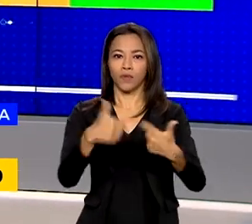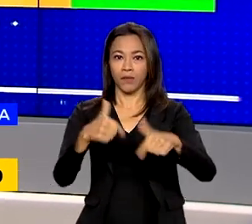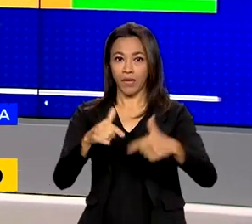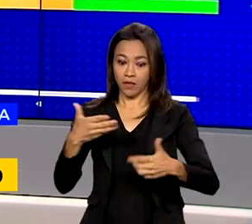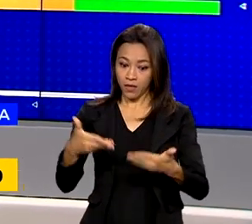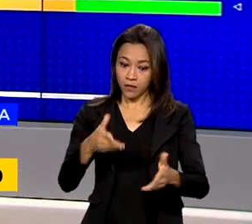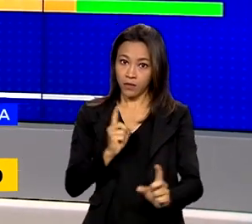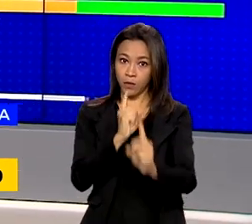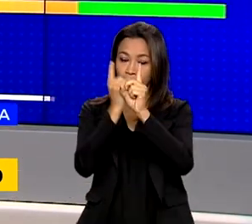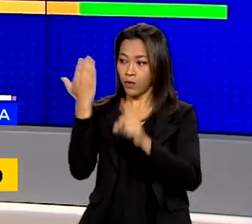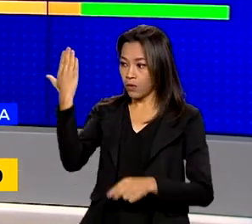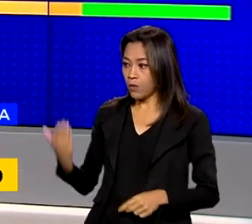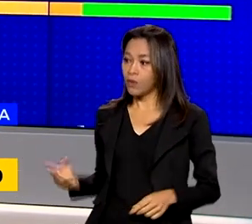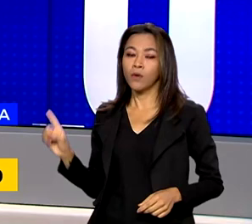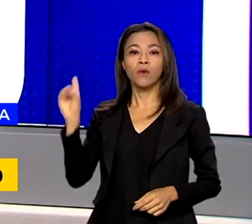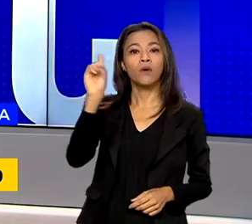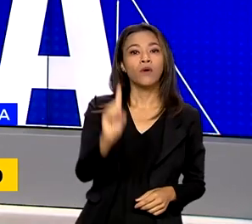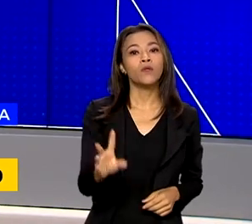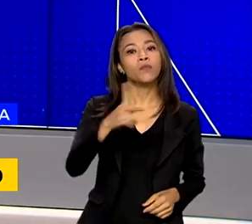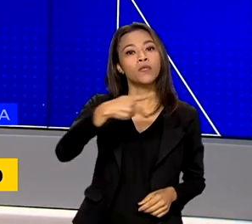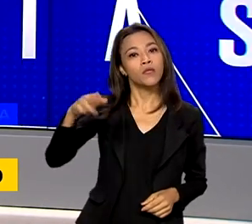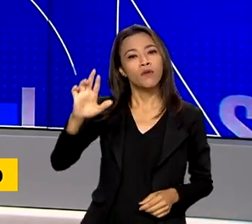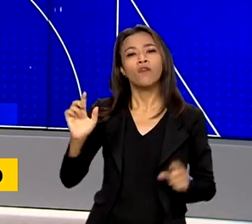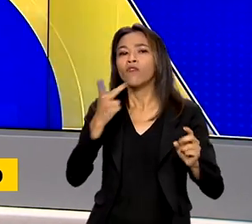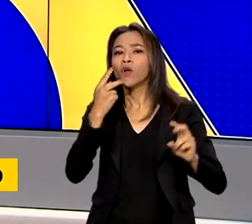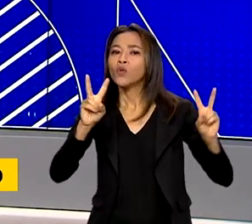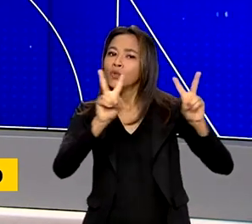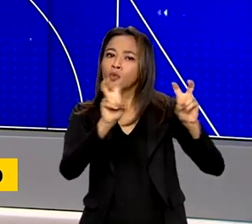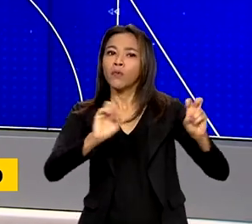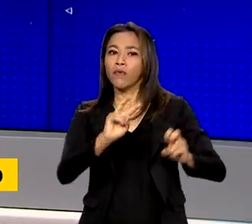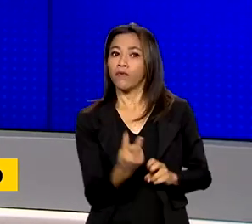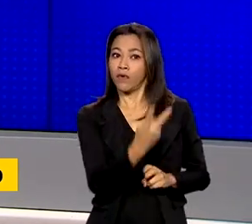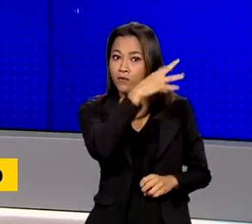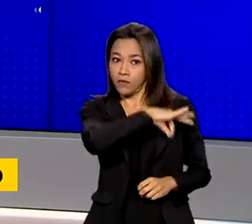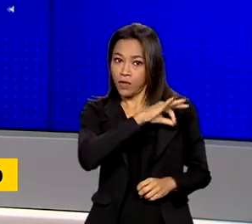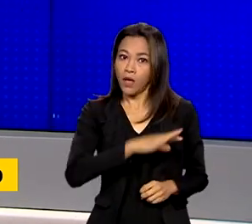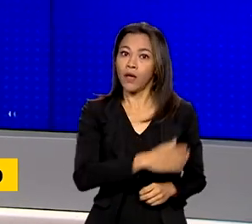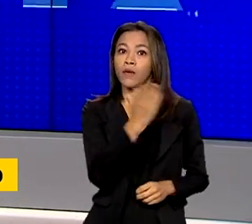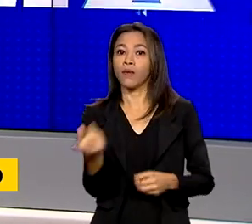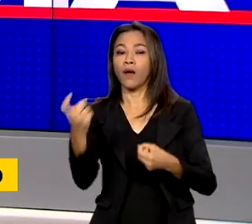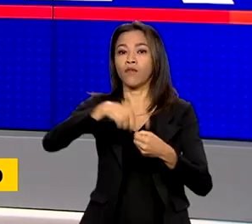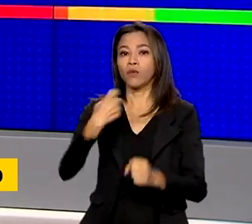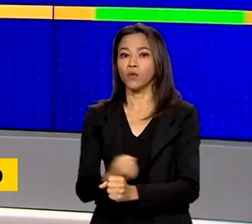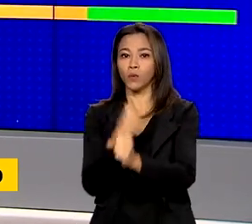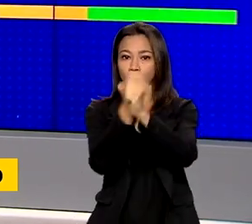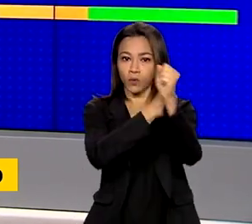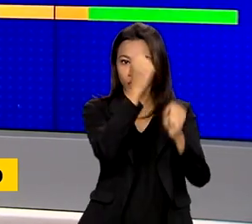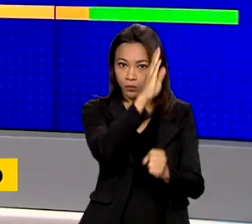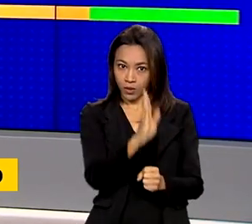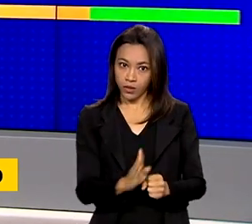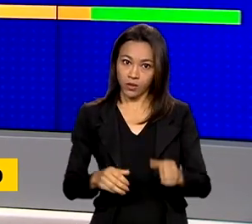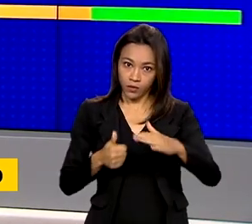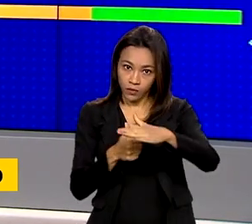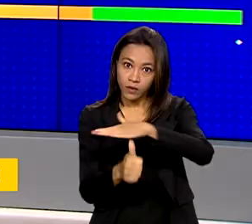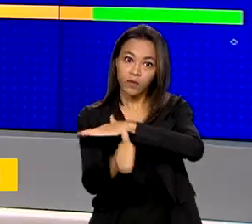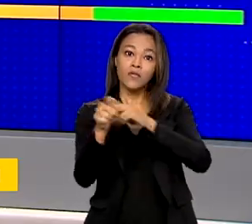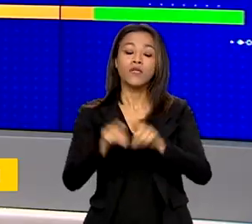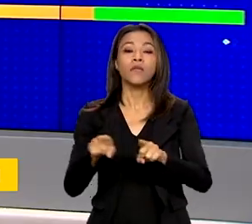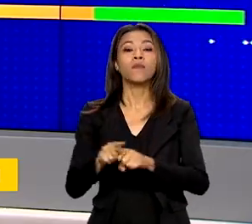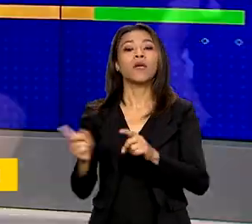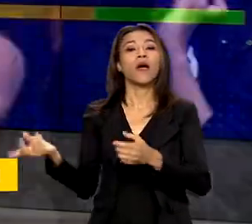presidente Lula destacou a valorização do salário mínimo, a retomada de obras no país e a volta do programa Farmácia